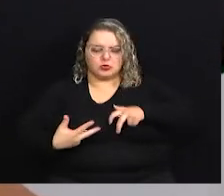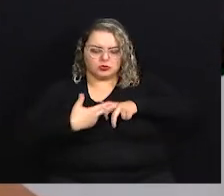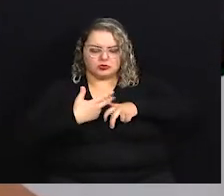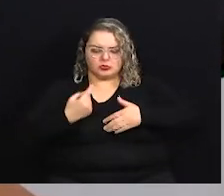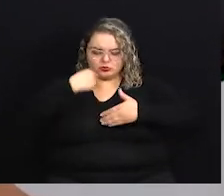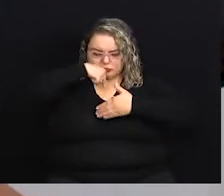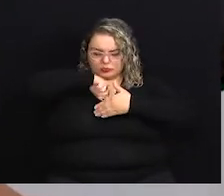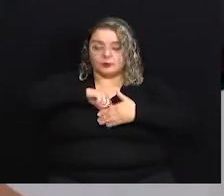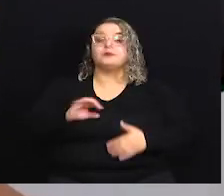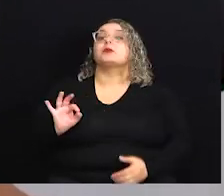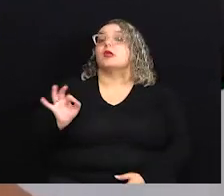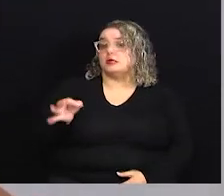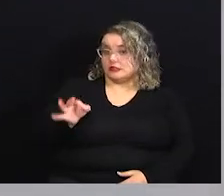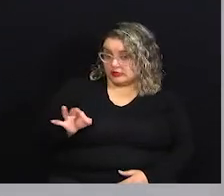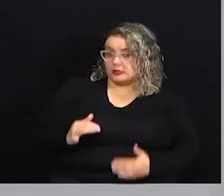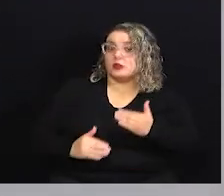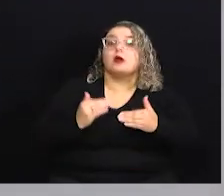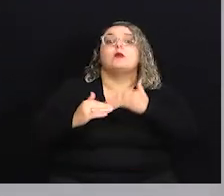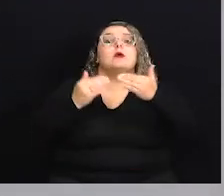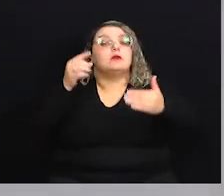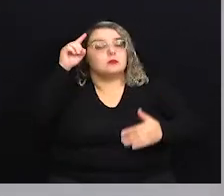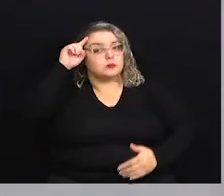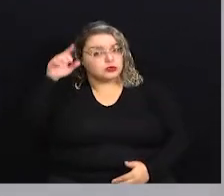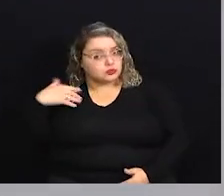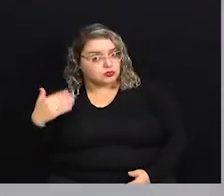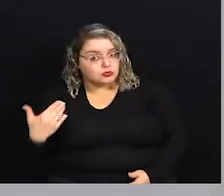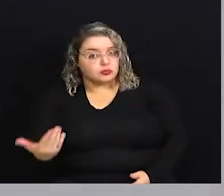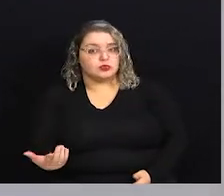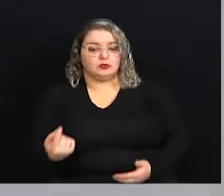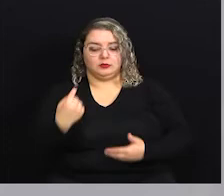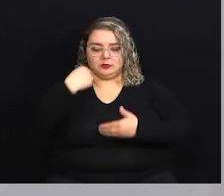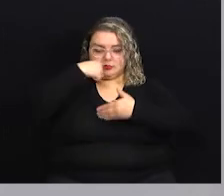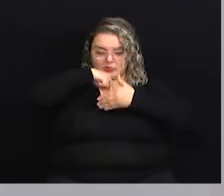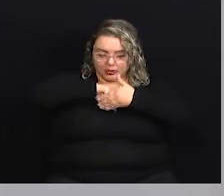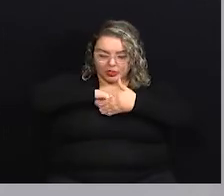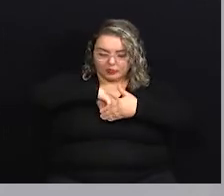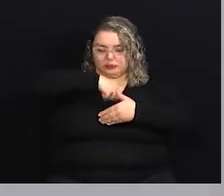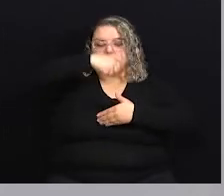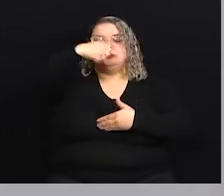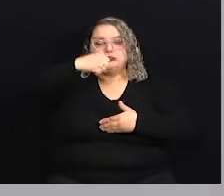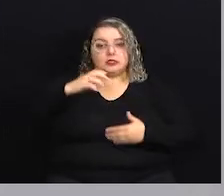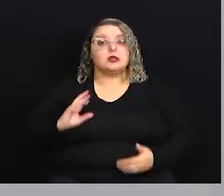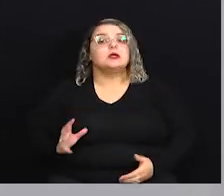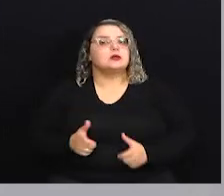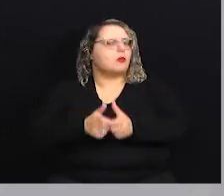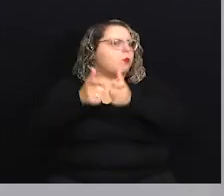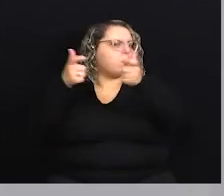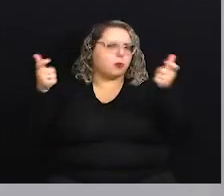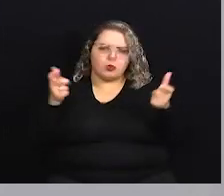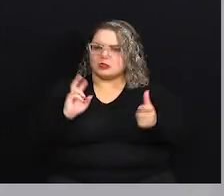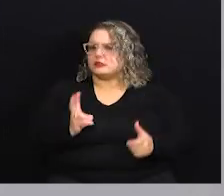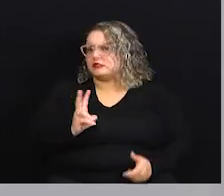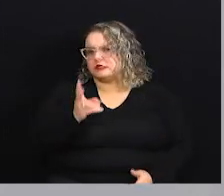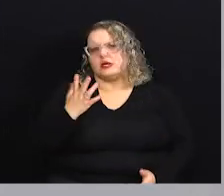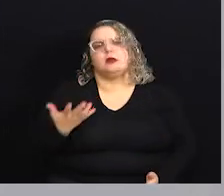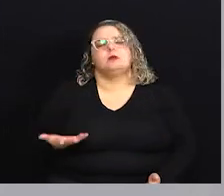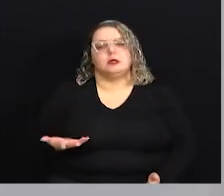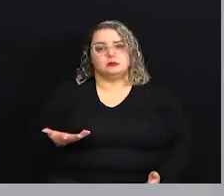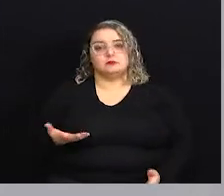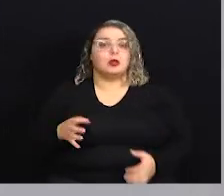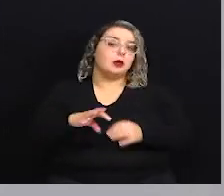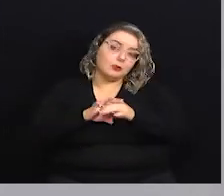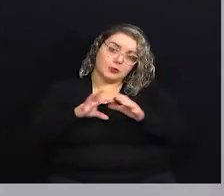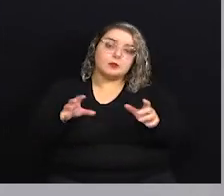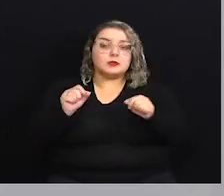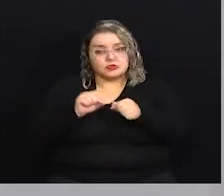dia, né? A cirurgia, a endoscopia em animal. Sem dúvida, é uma evolução diária. A endoscopia mesmo é um grande avanço que cresce cada vez